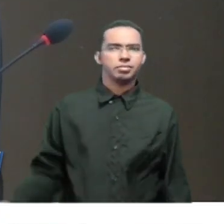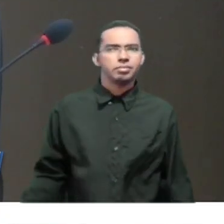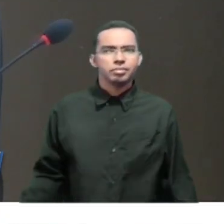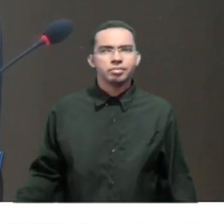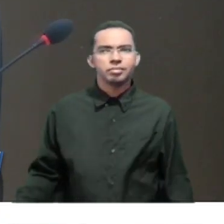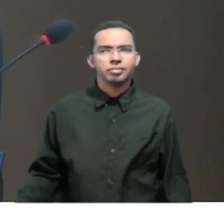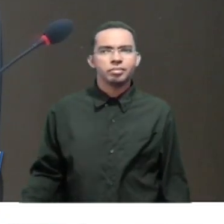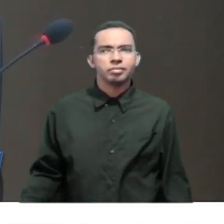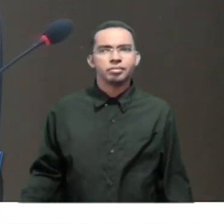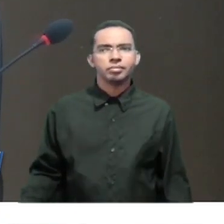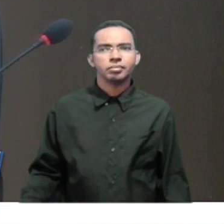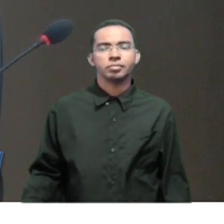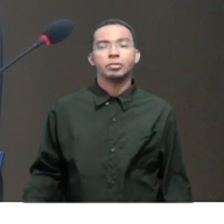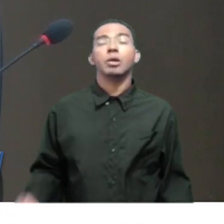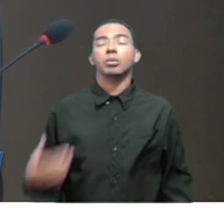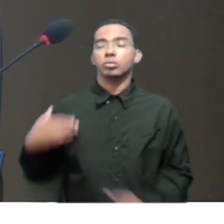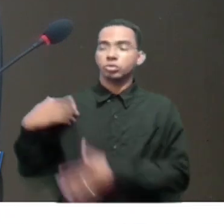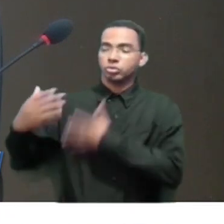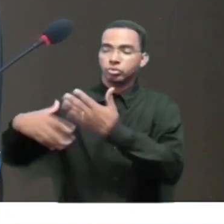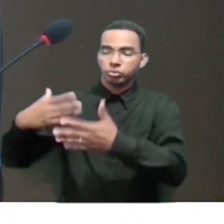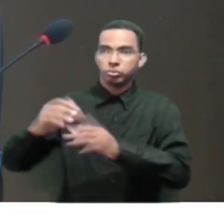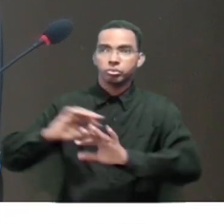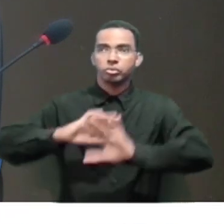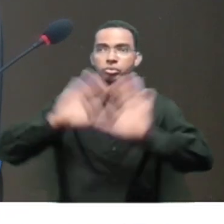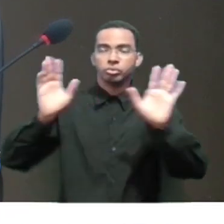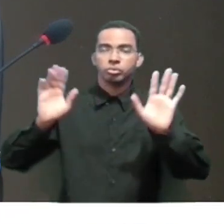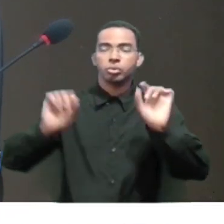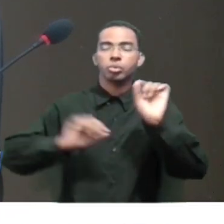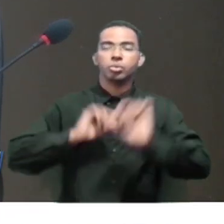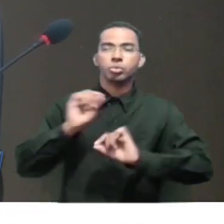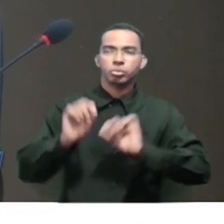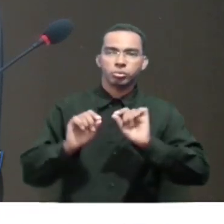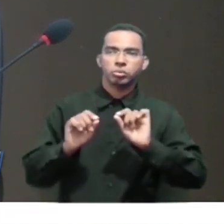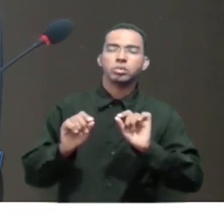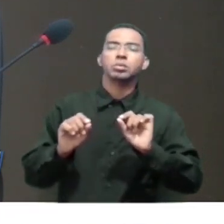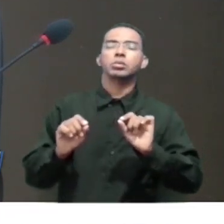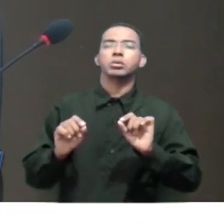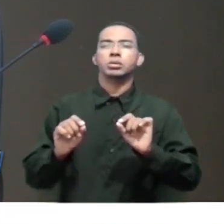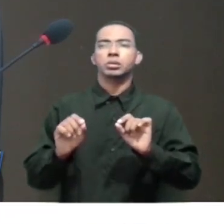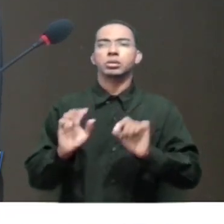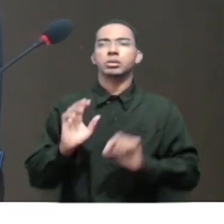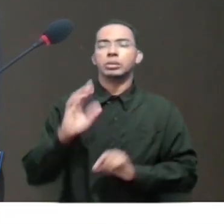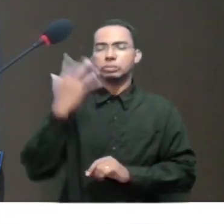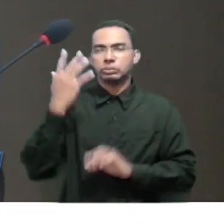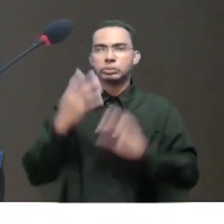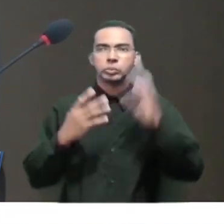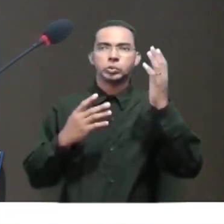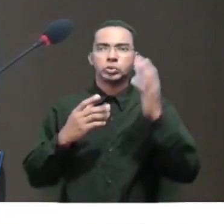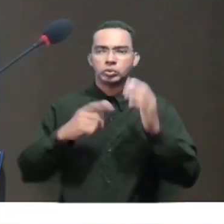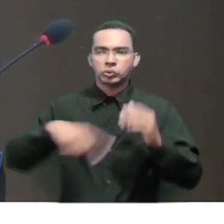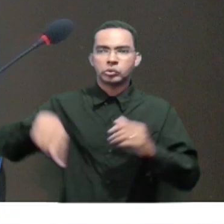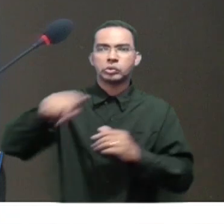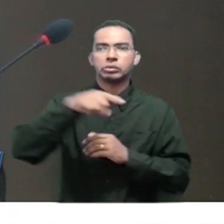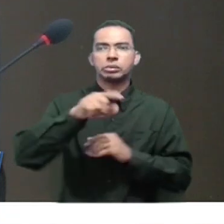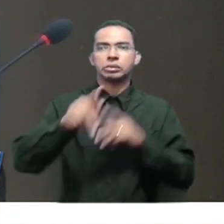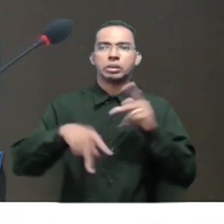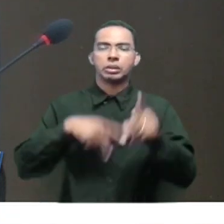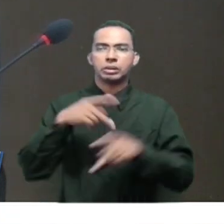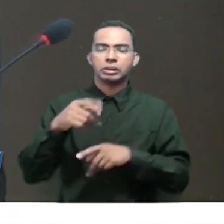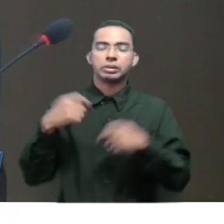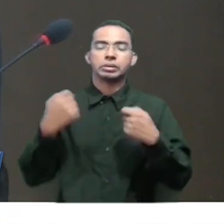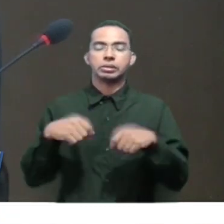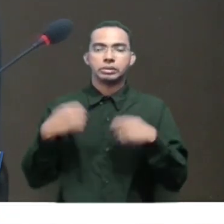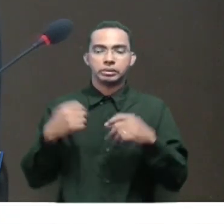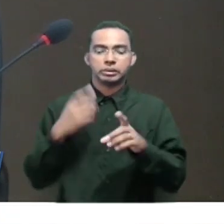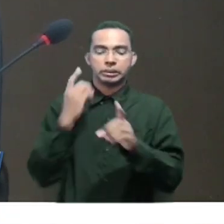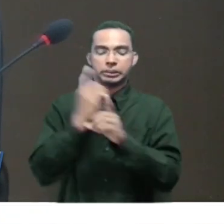o desdobramento disso, a animosidade que vai acontecendo entre todo mundo, entre quem necessita do atendimento,